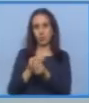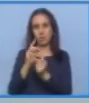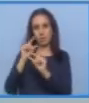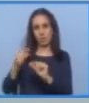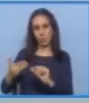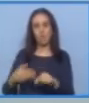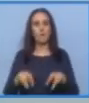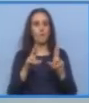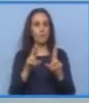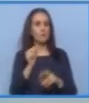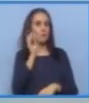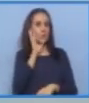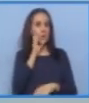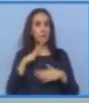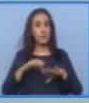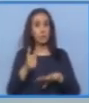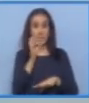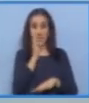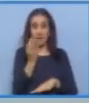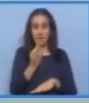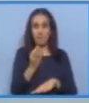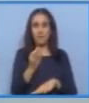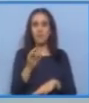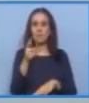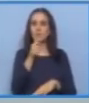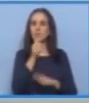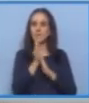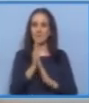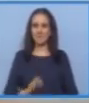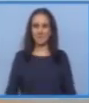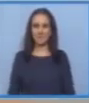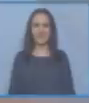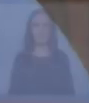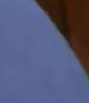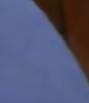estaremos consigo na Antena 1. Votos de boa tarde, de boas férias, se for o caso. Até amanhã, se Deus quiser.